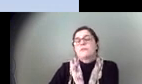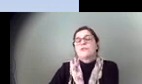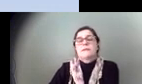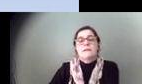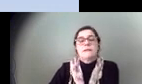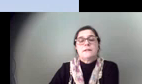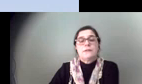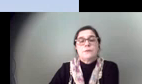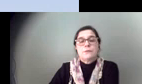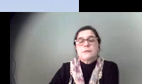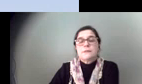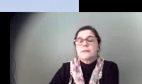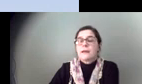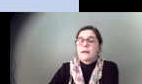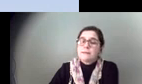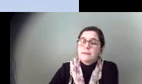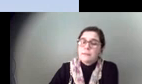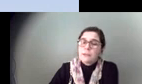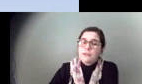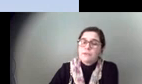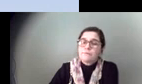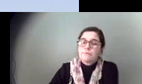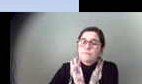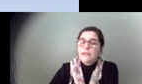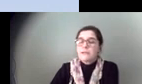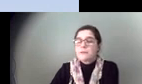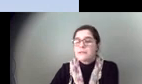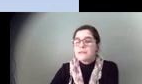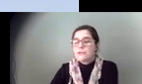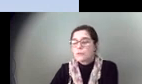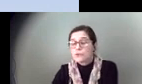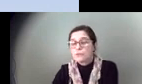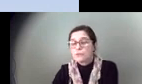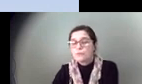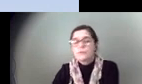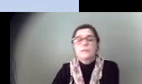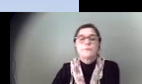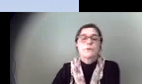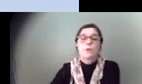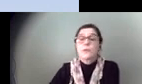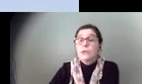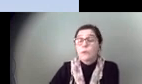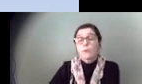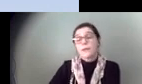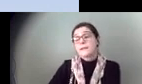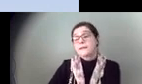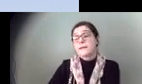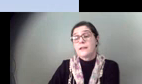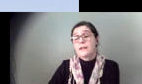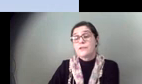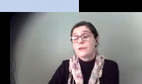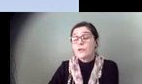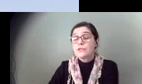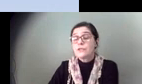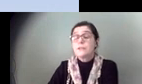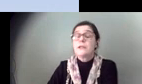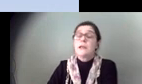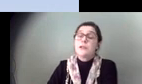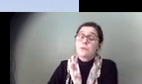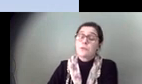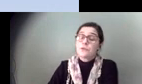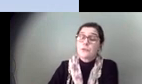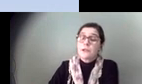está utilizando, se de repente, né, ele vai precisar de alguma ajuda ou não, ou aquela estratégia está